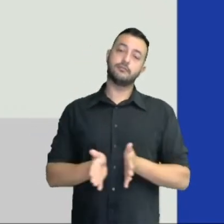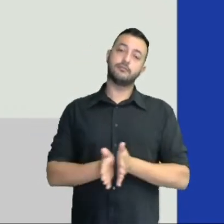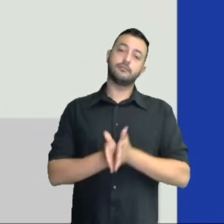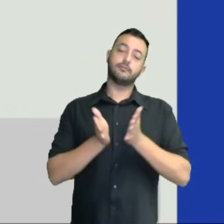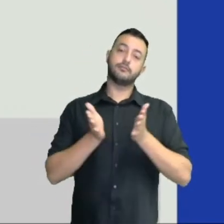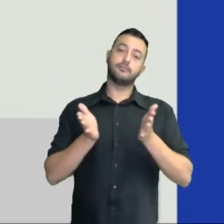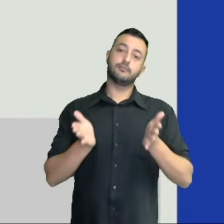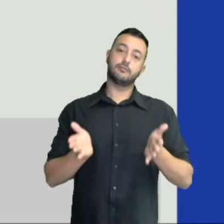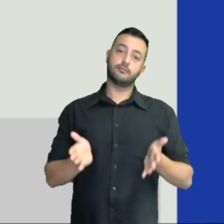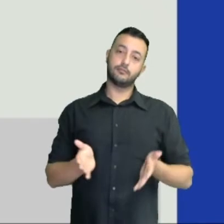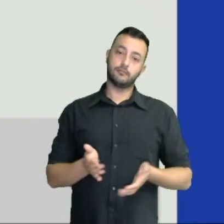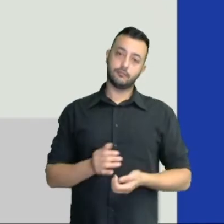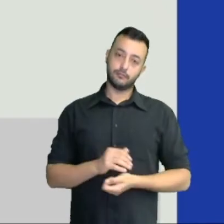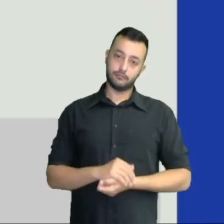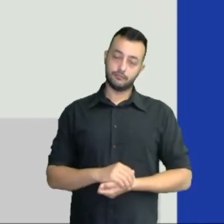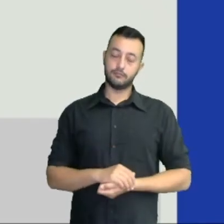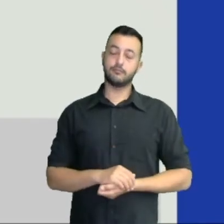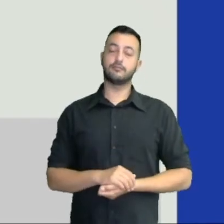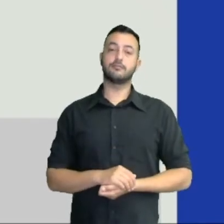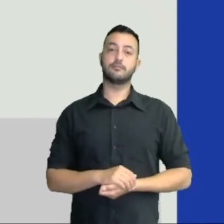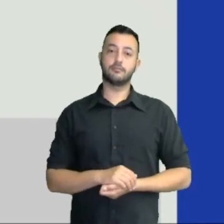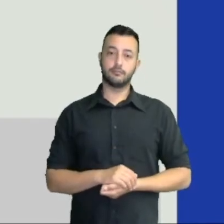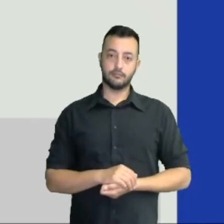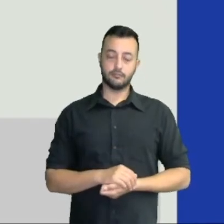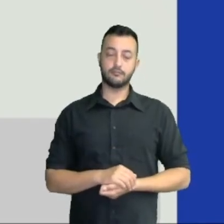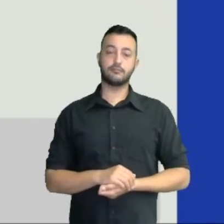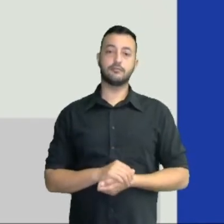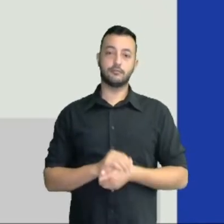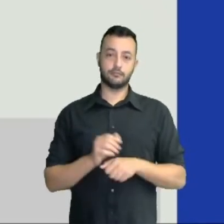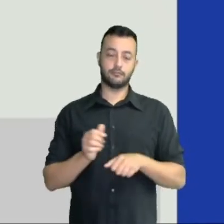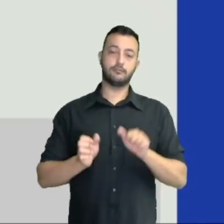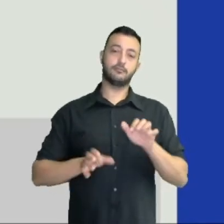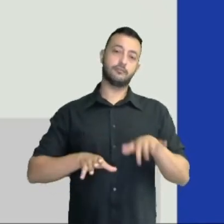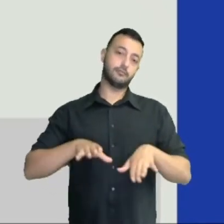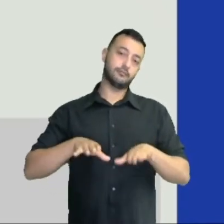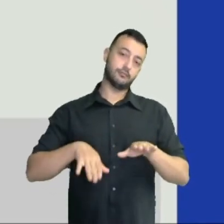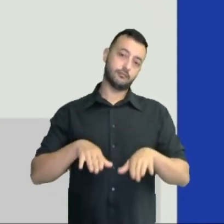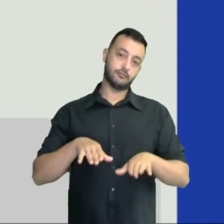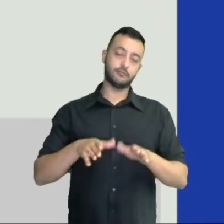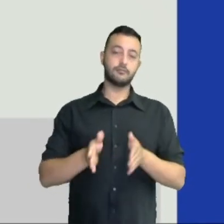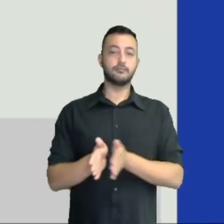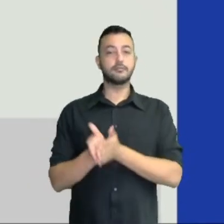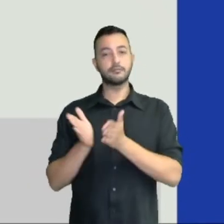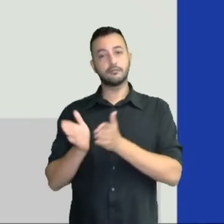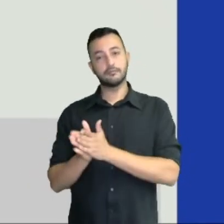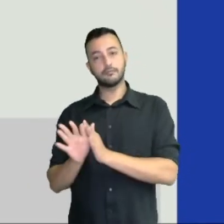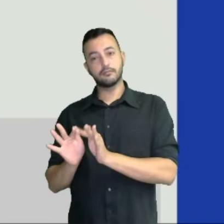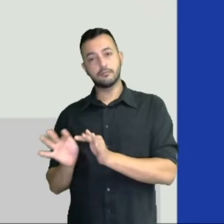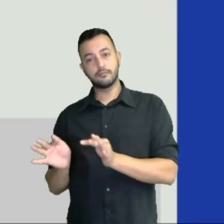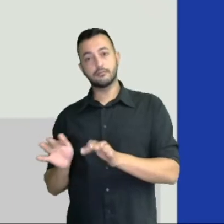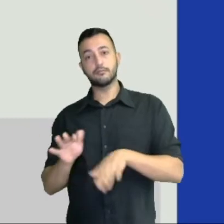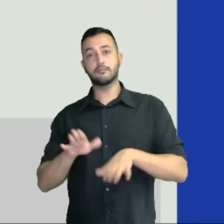da, da linha de pobreza. Porque às vezes você tem a pobreza